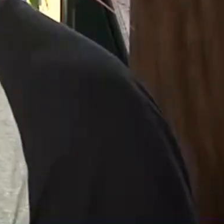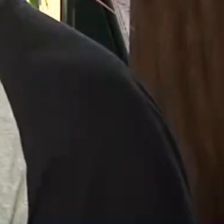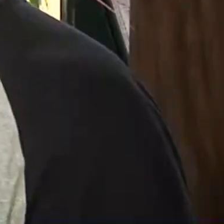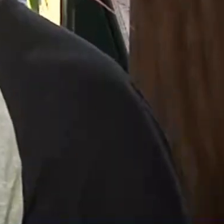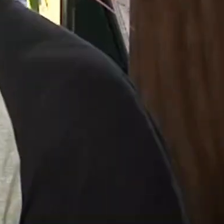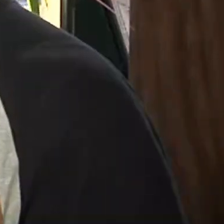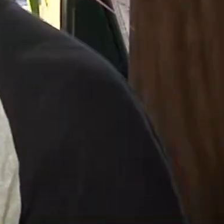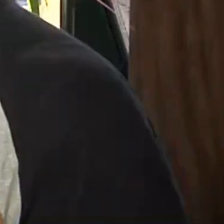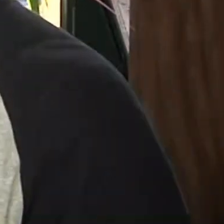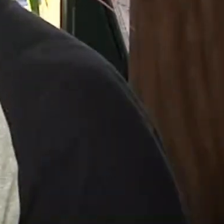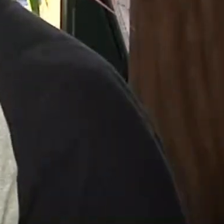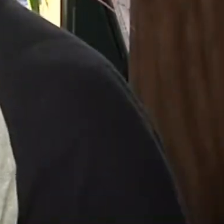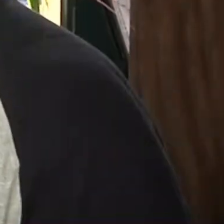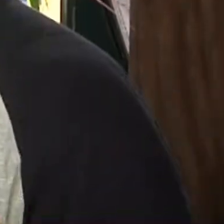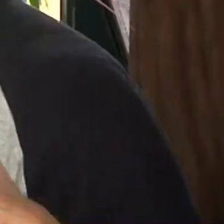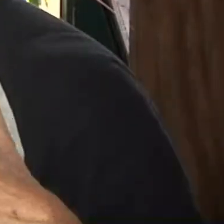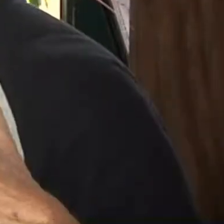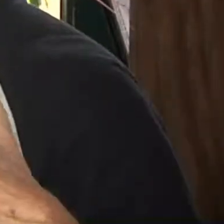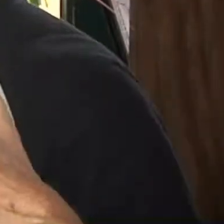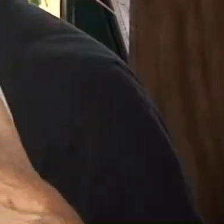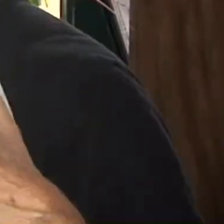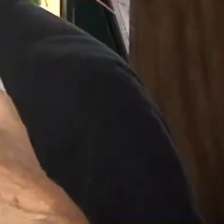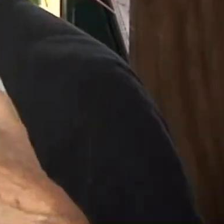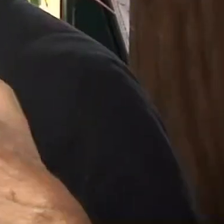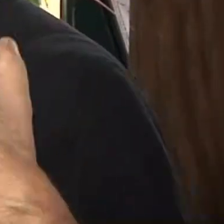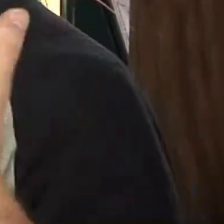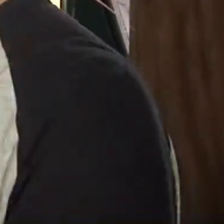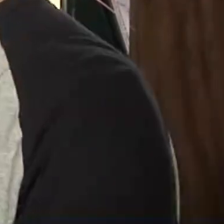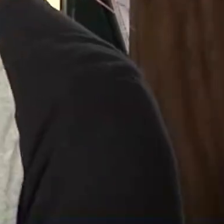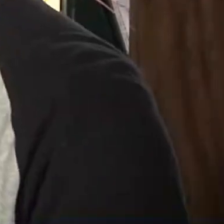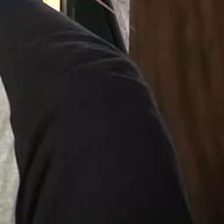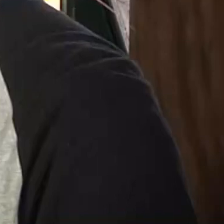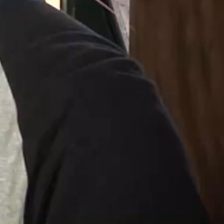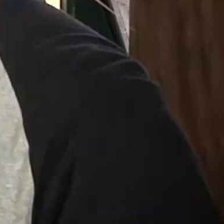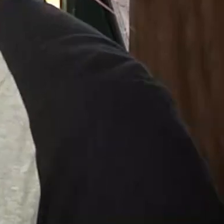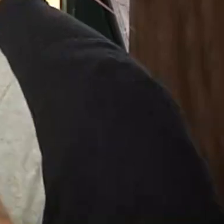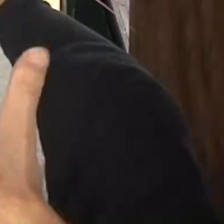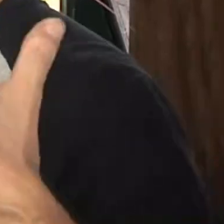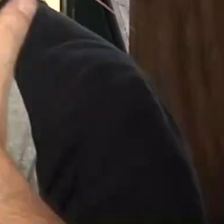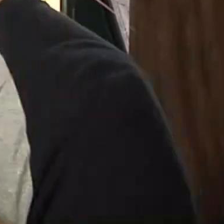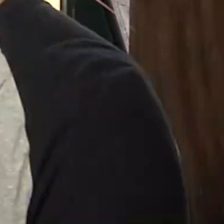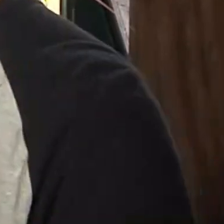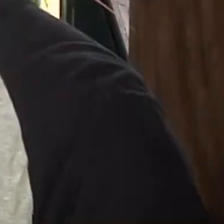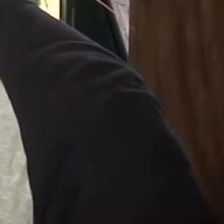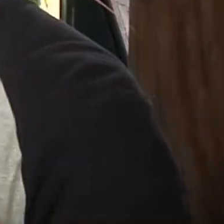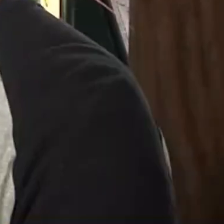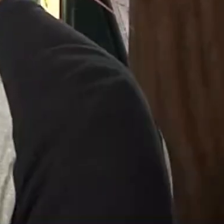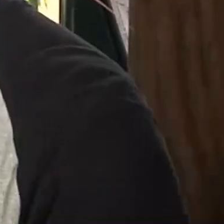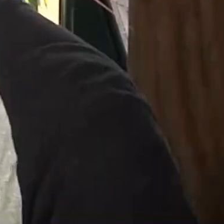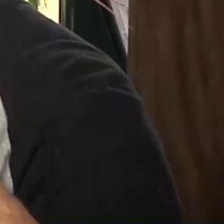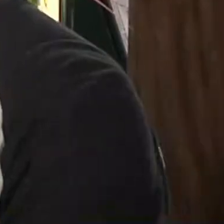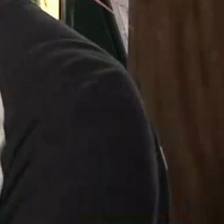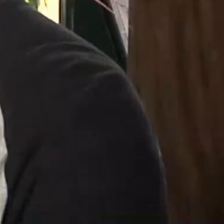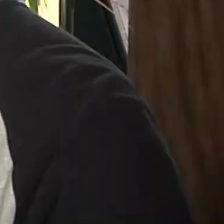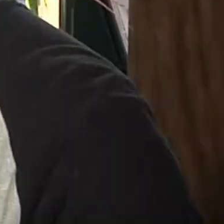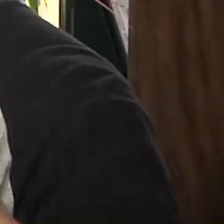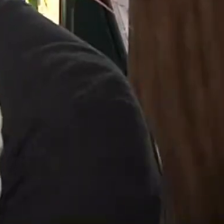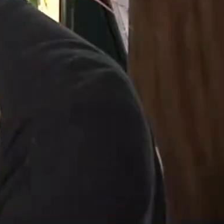dirigi-lo. Então, ser pai e mãe é um emprego para o resto da vida, sem direito a férias,